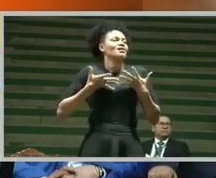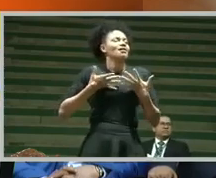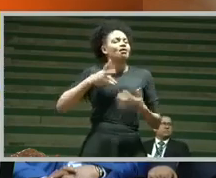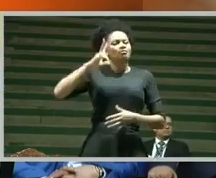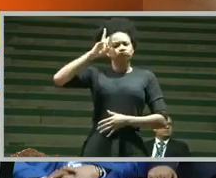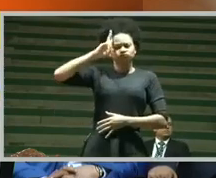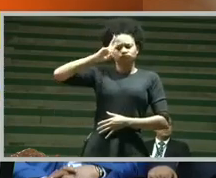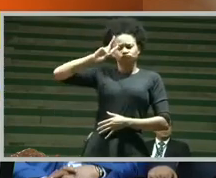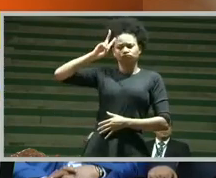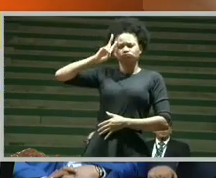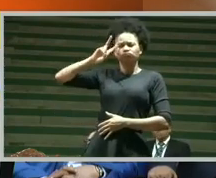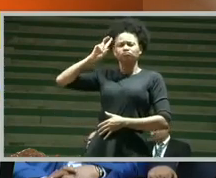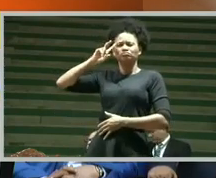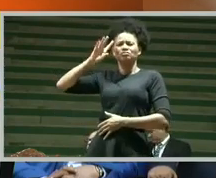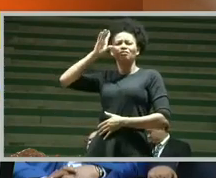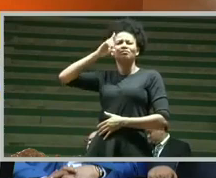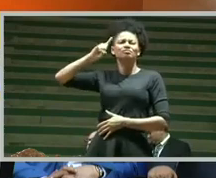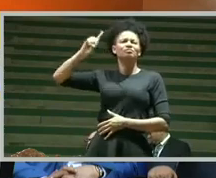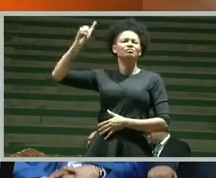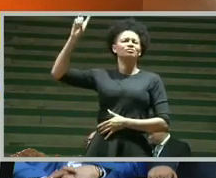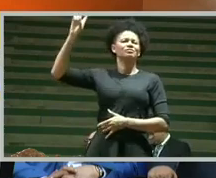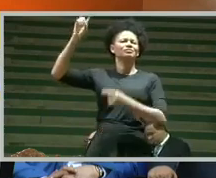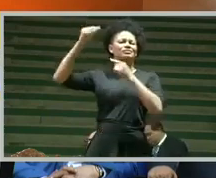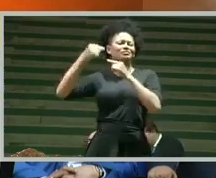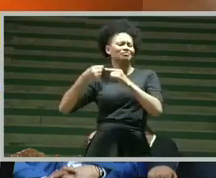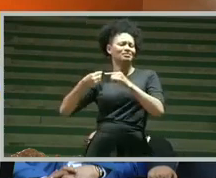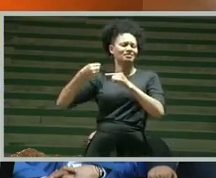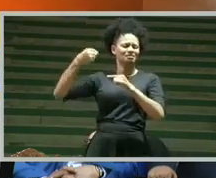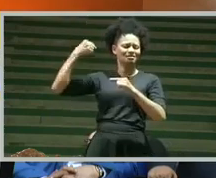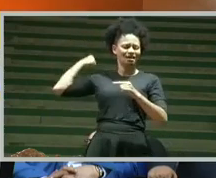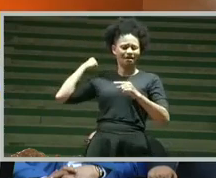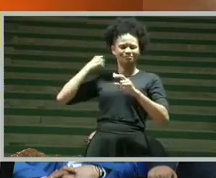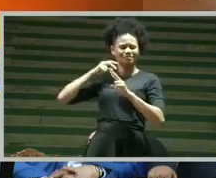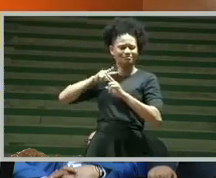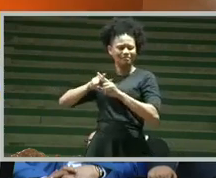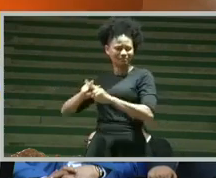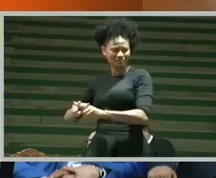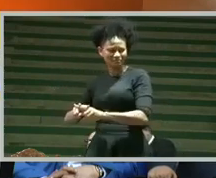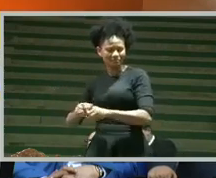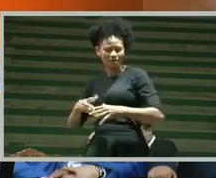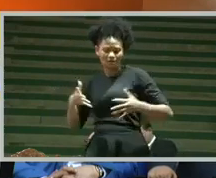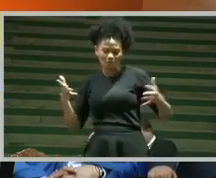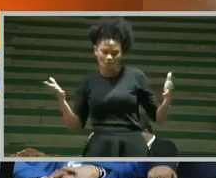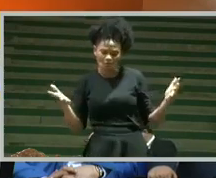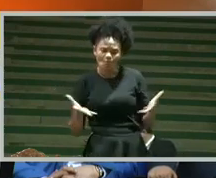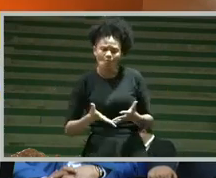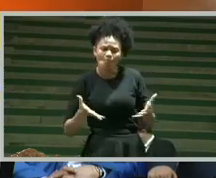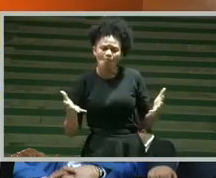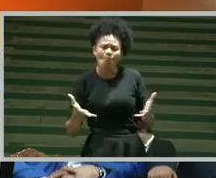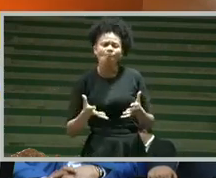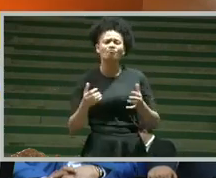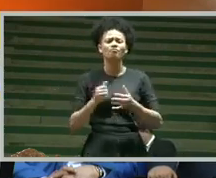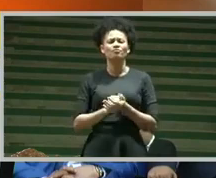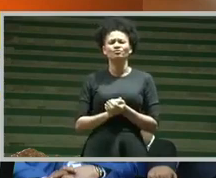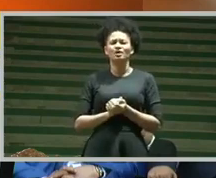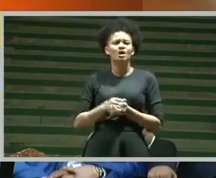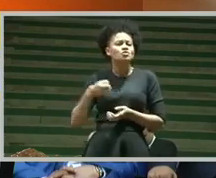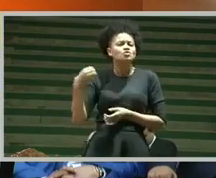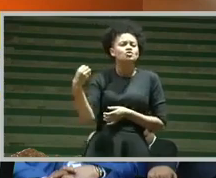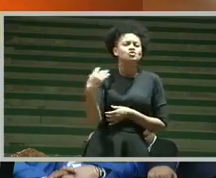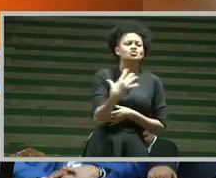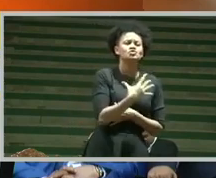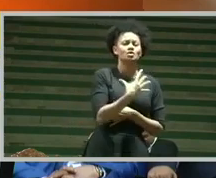lembrar de quando Deus os tirou do cativeiro. E agora eles estão tendo esta